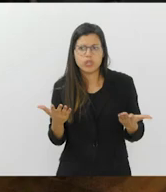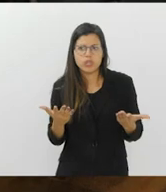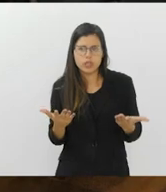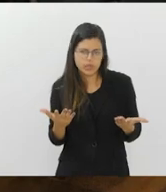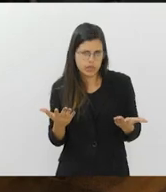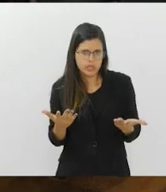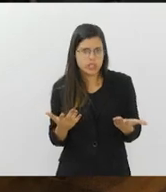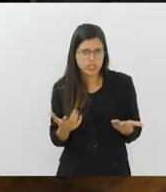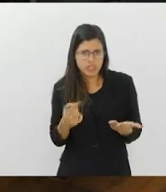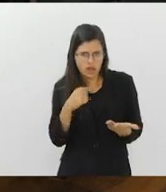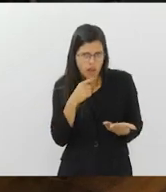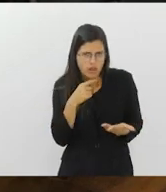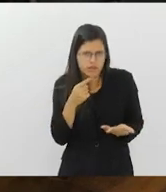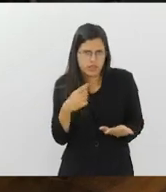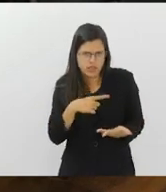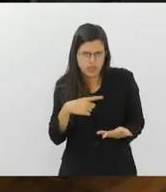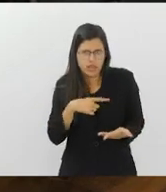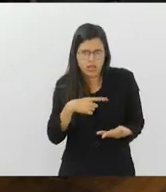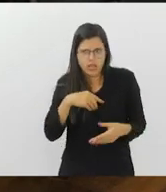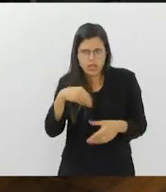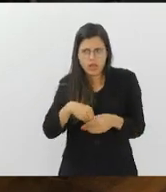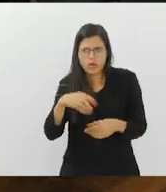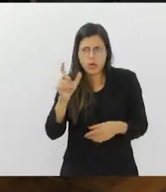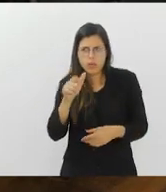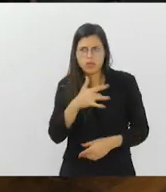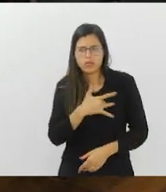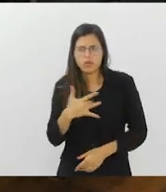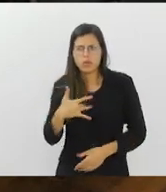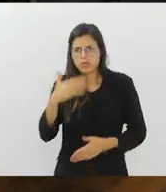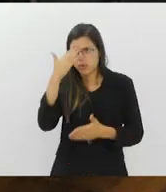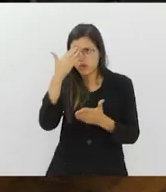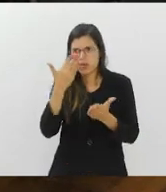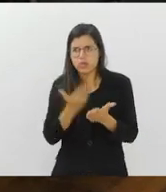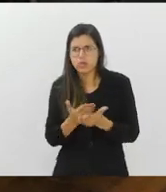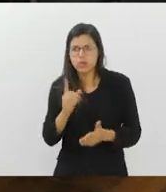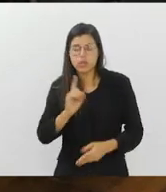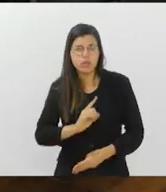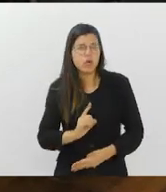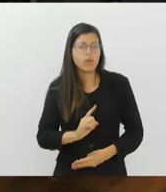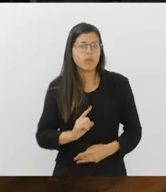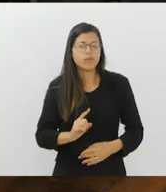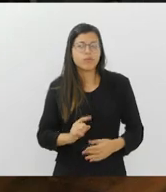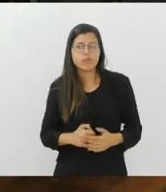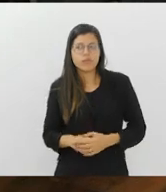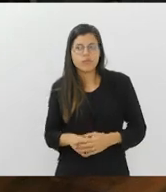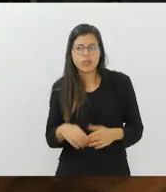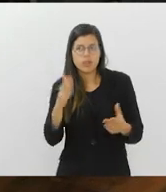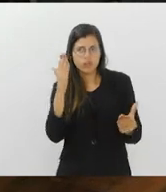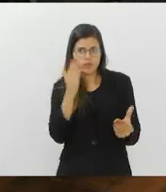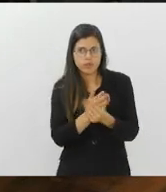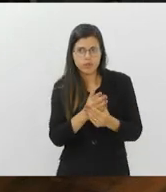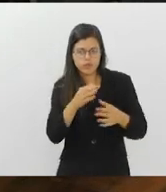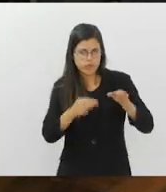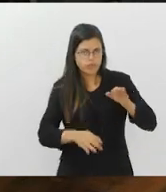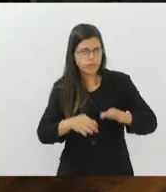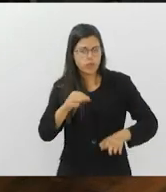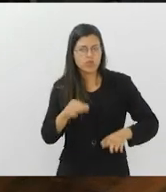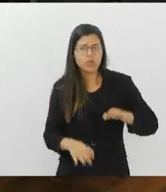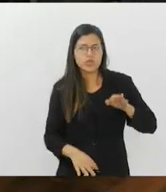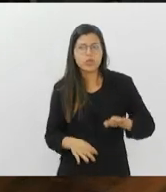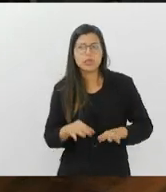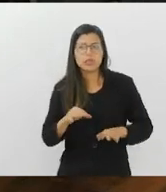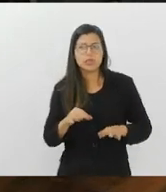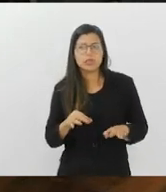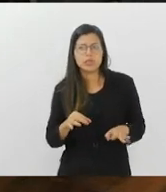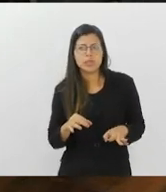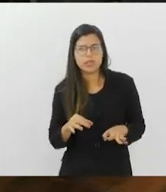existe essa demanda dentro do próprio plano de saúde? Eu acredito que não. Assim como na justiça, tá? Na